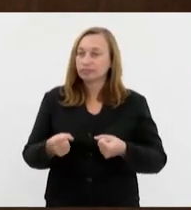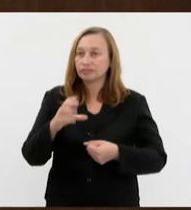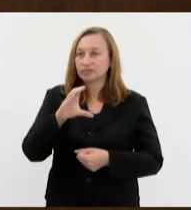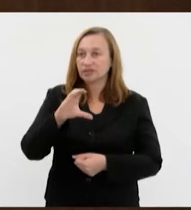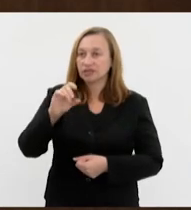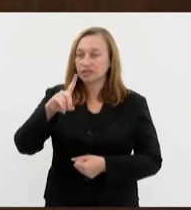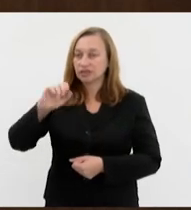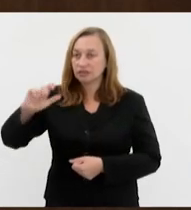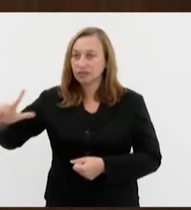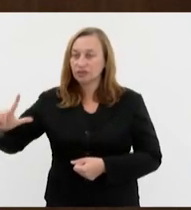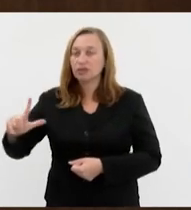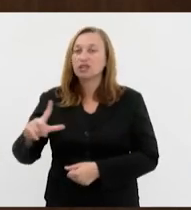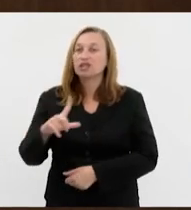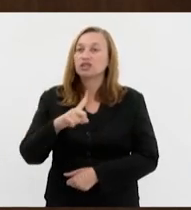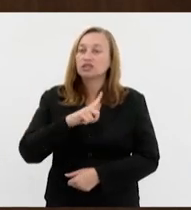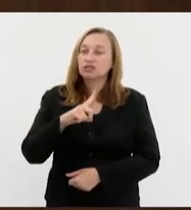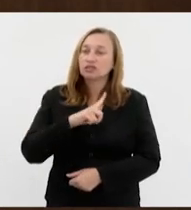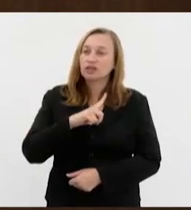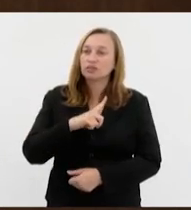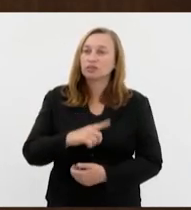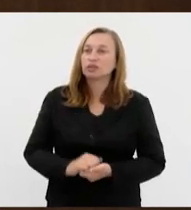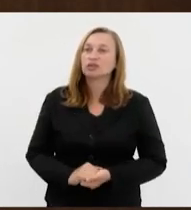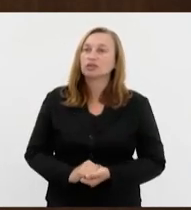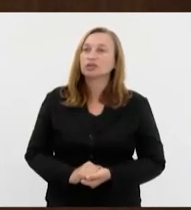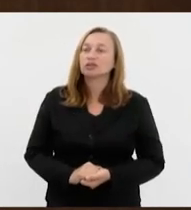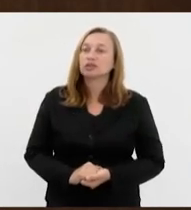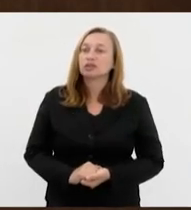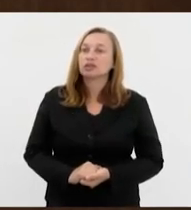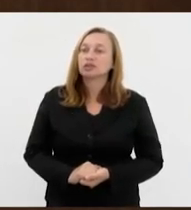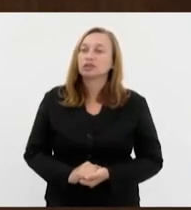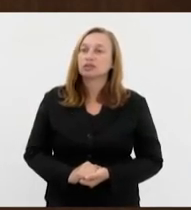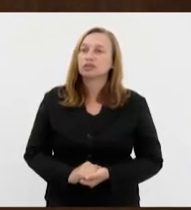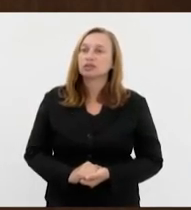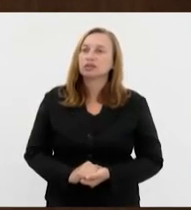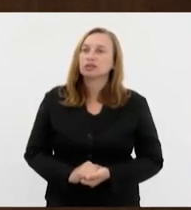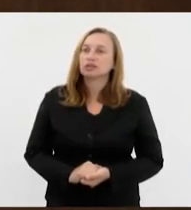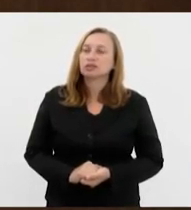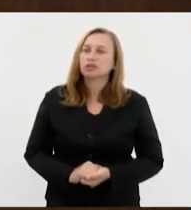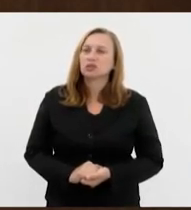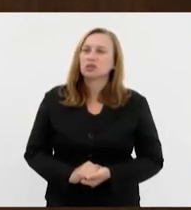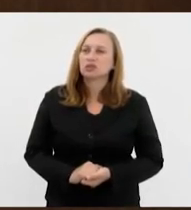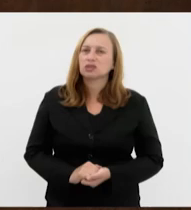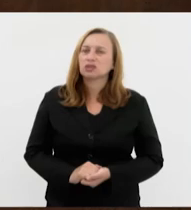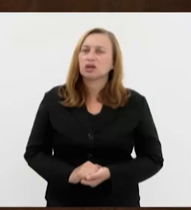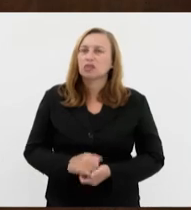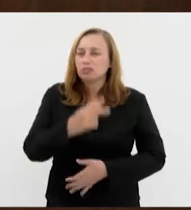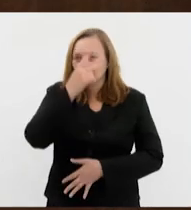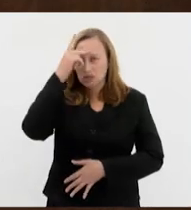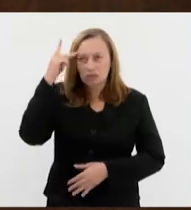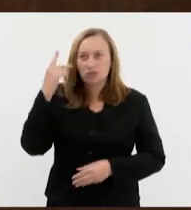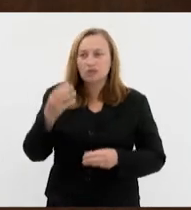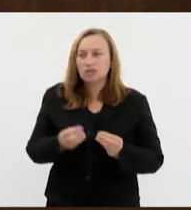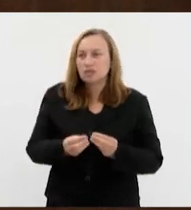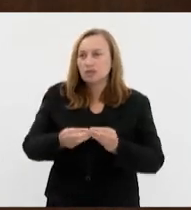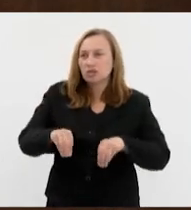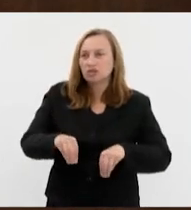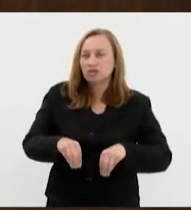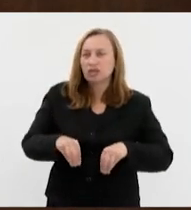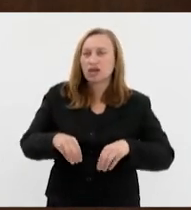estivemos presentes na catástrofe, nas chuvas